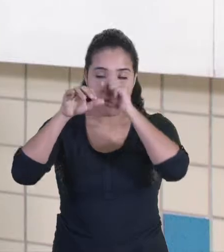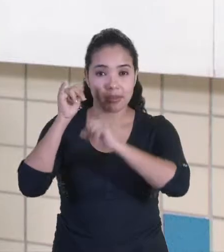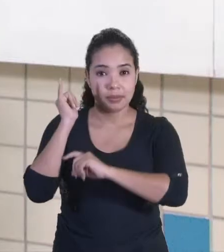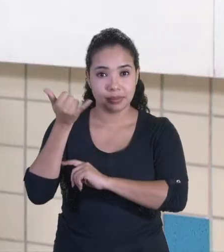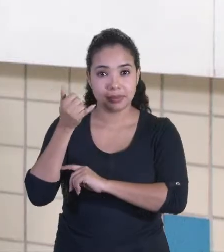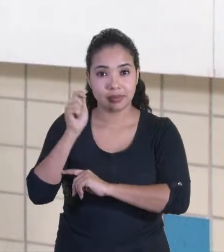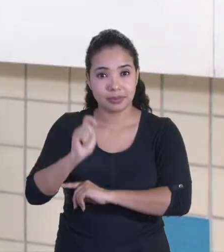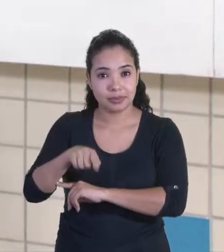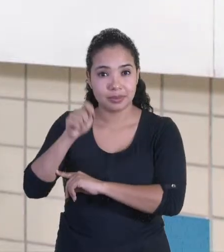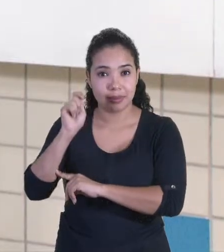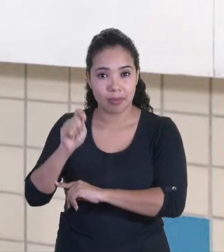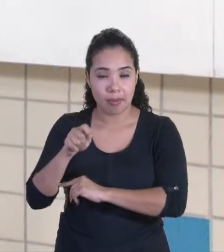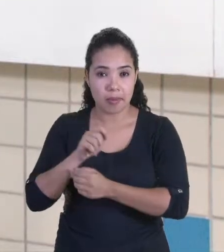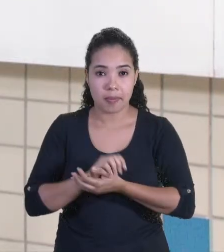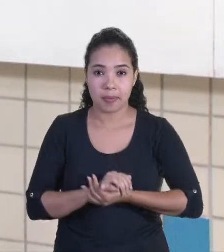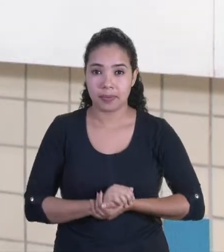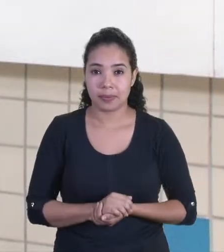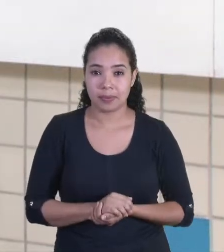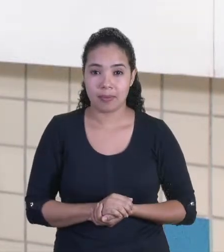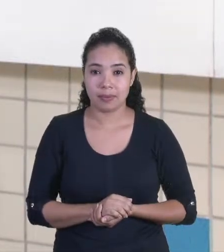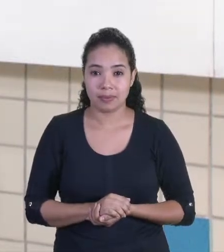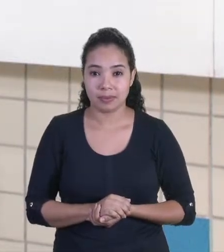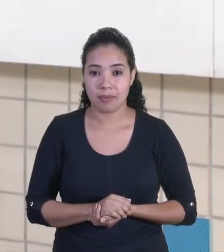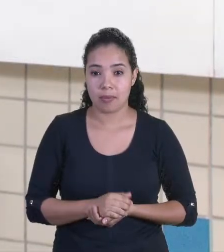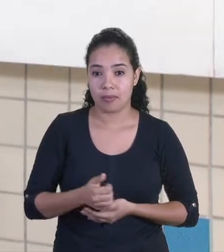de fadas.